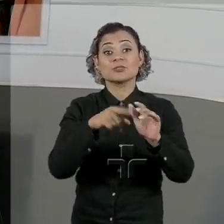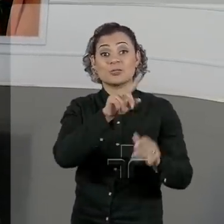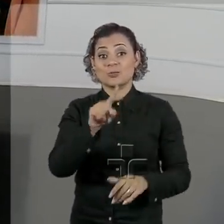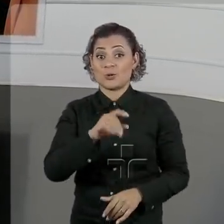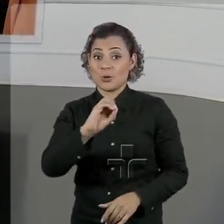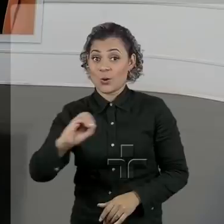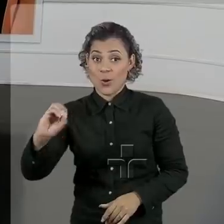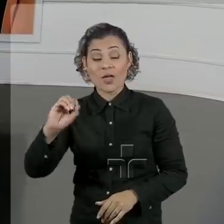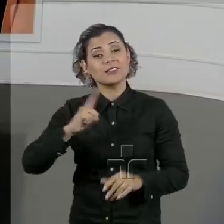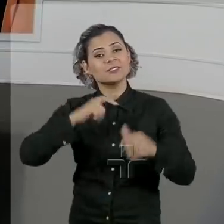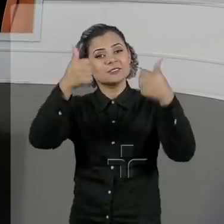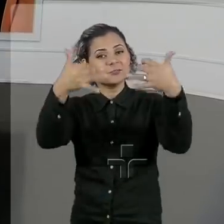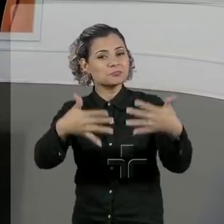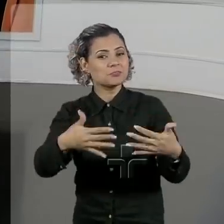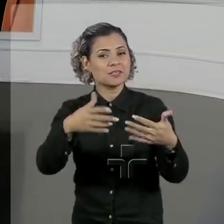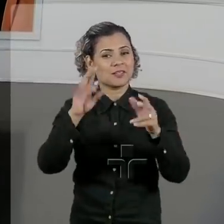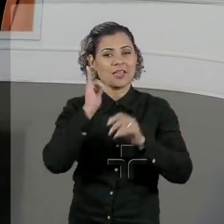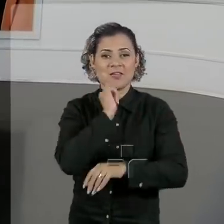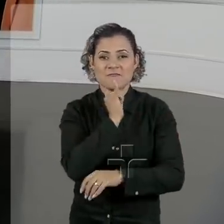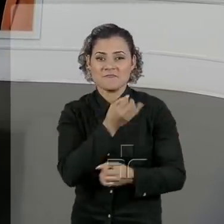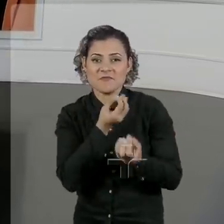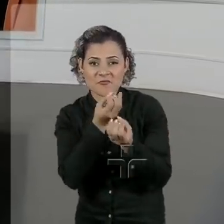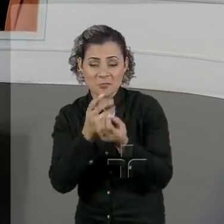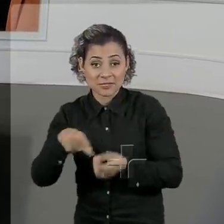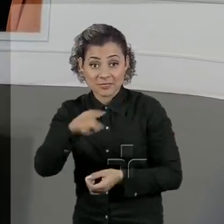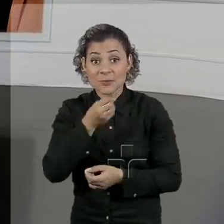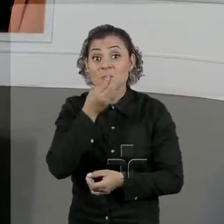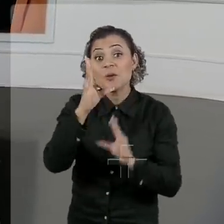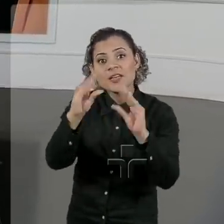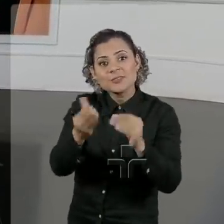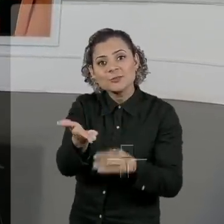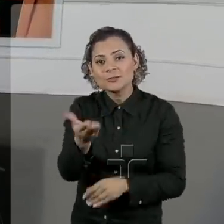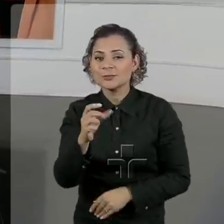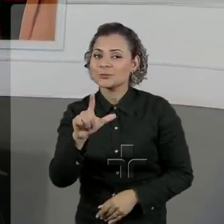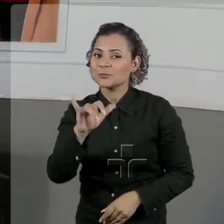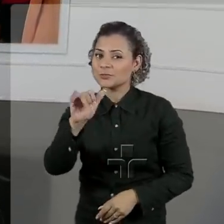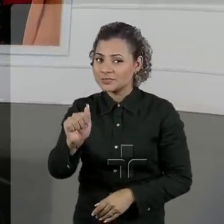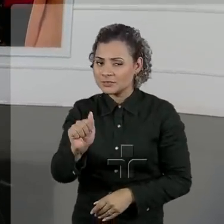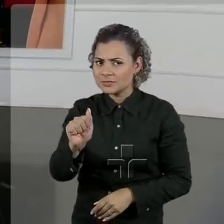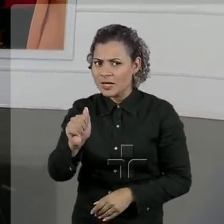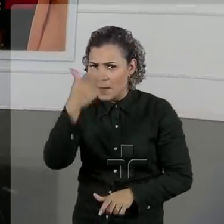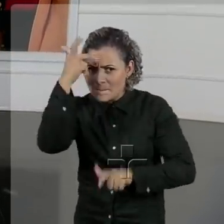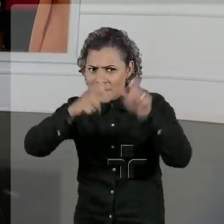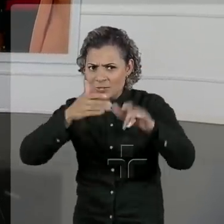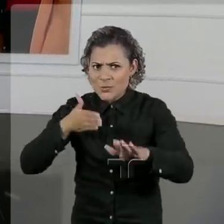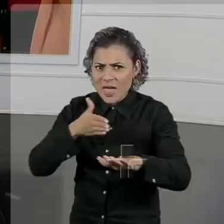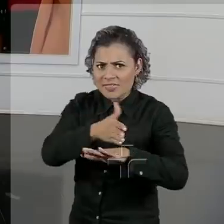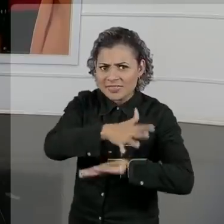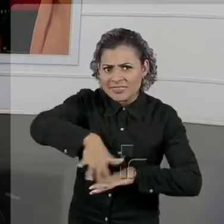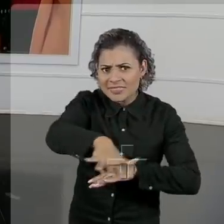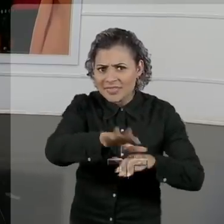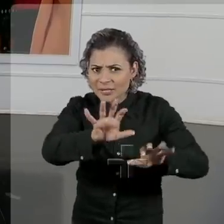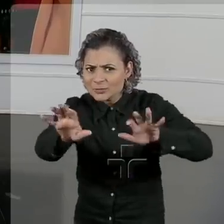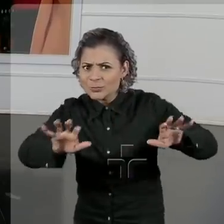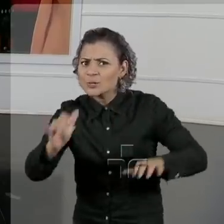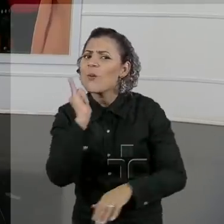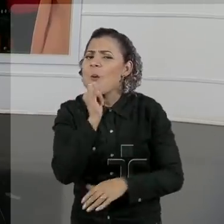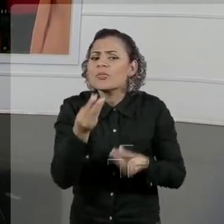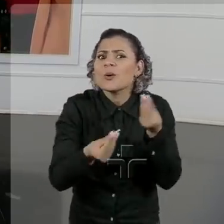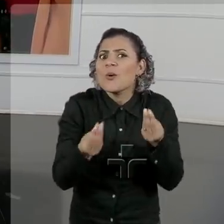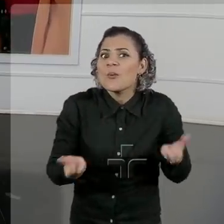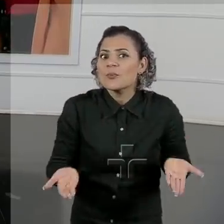e tem mais informações. Luísa, boa noite para você. O que o público vai encontrar aí na exposição? Conta pra